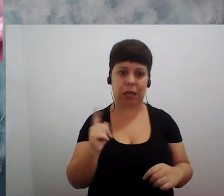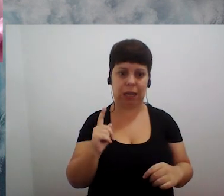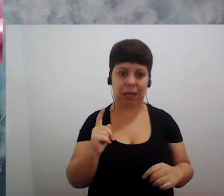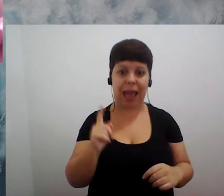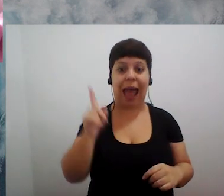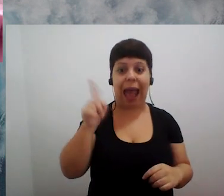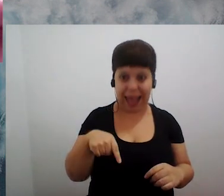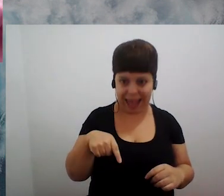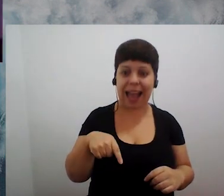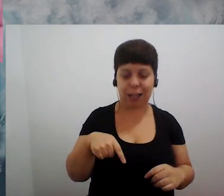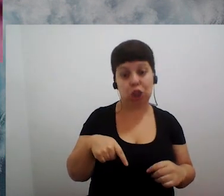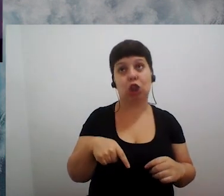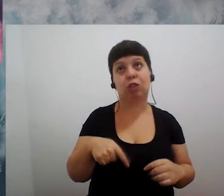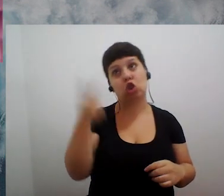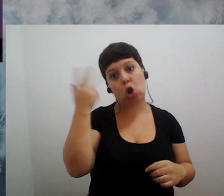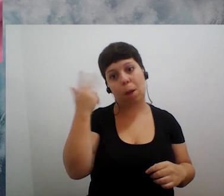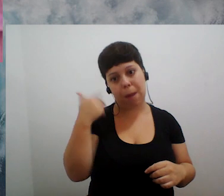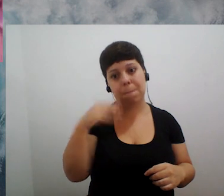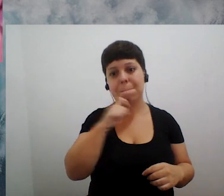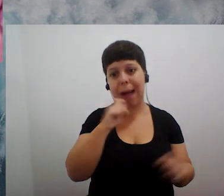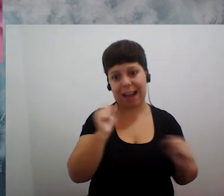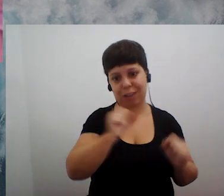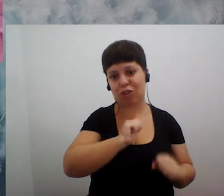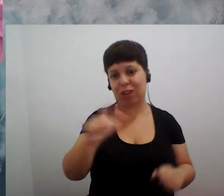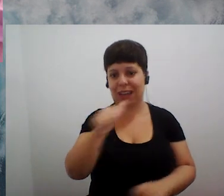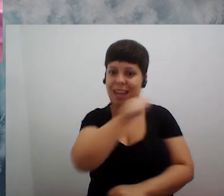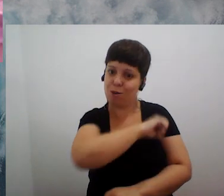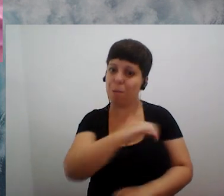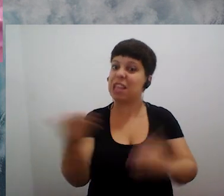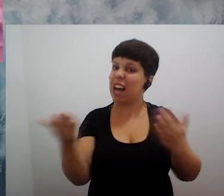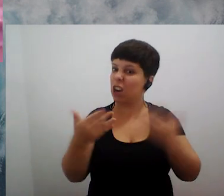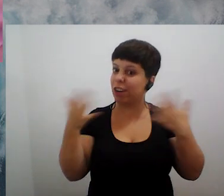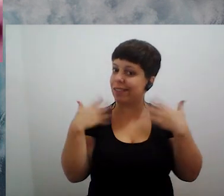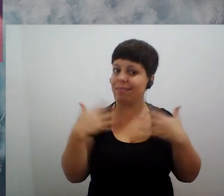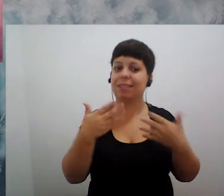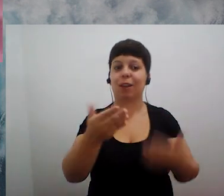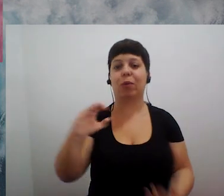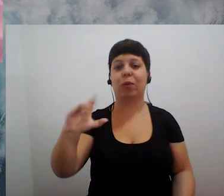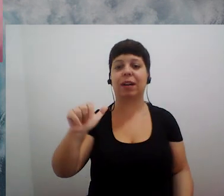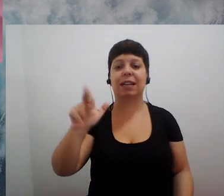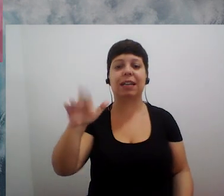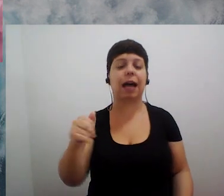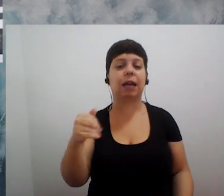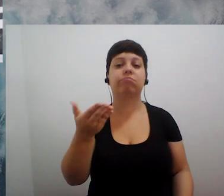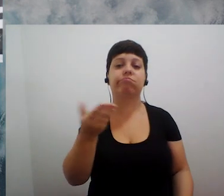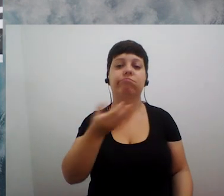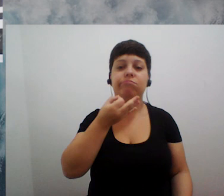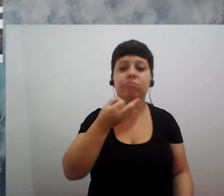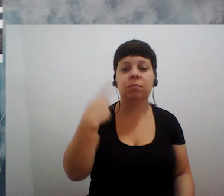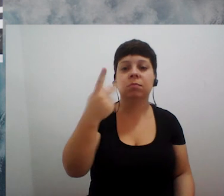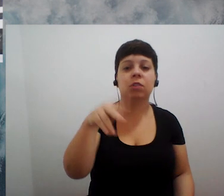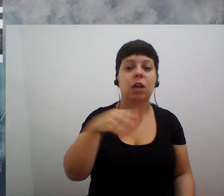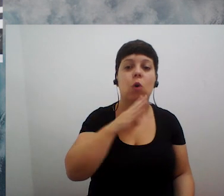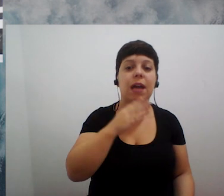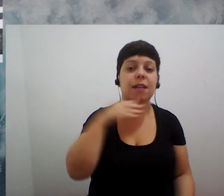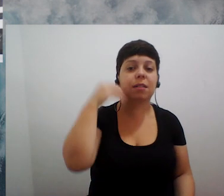né? Vamos combinar, né? É, mas não está no momento. Clara, compartilha com a gente aí um pouco dessas experiências que você